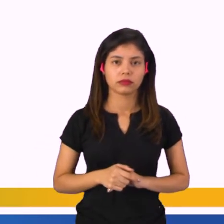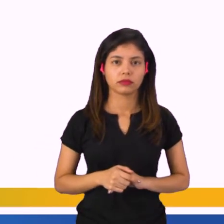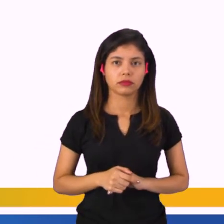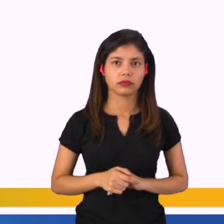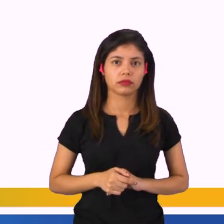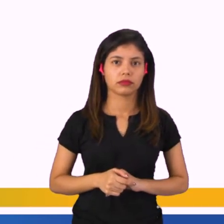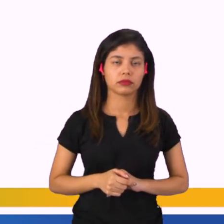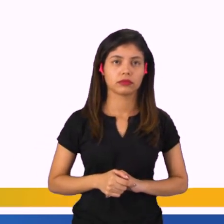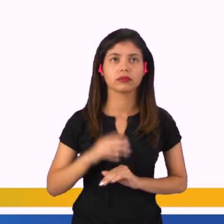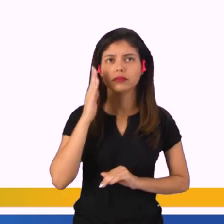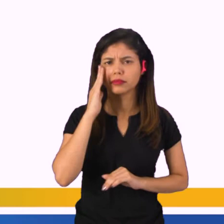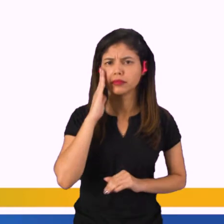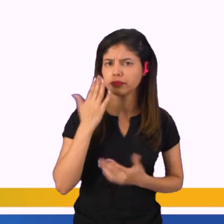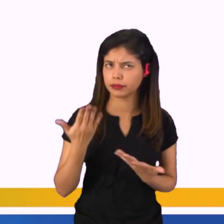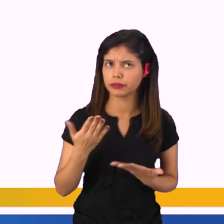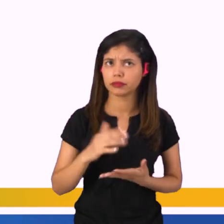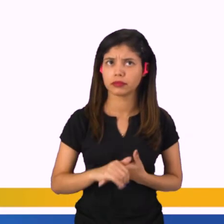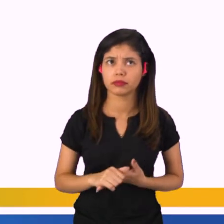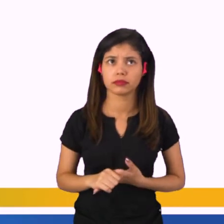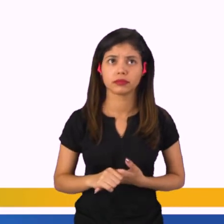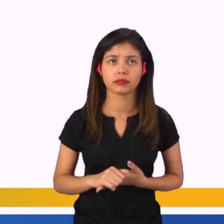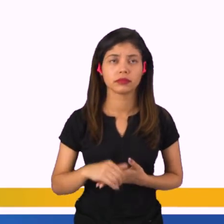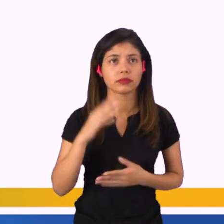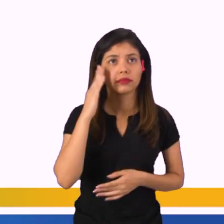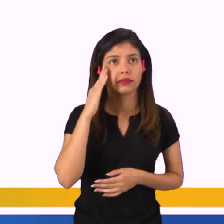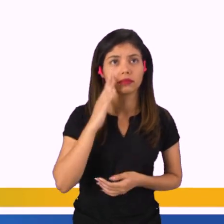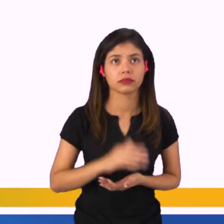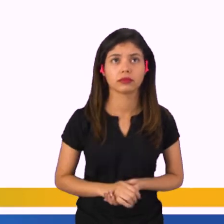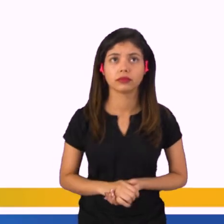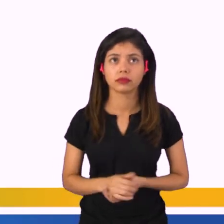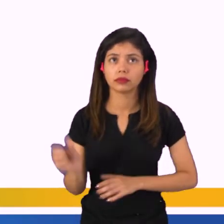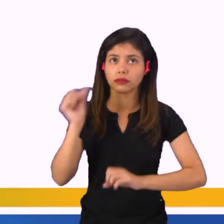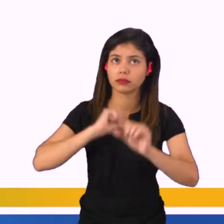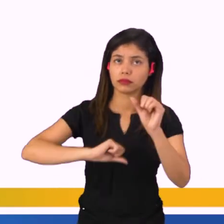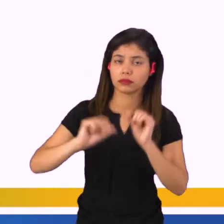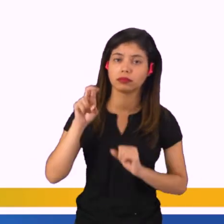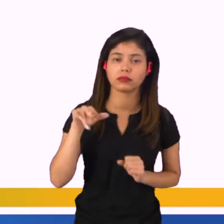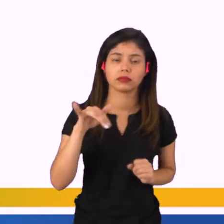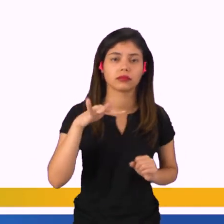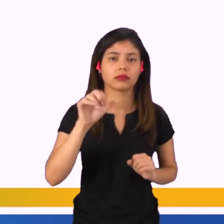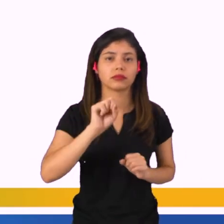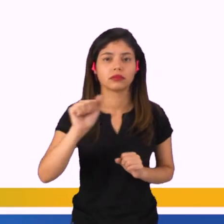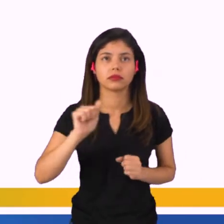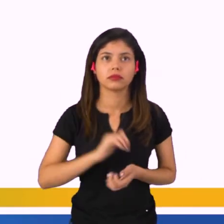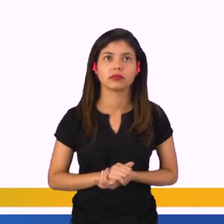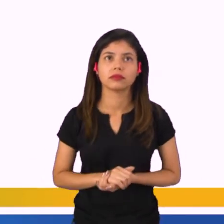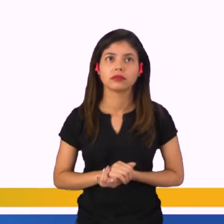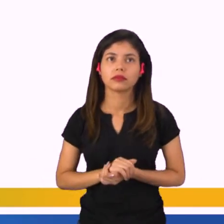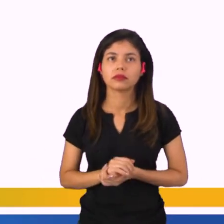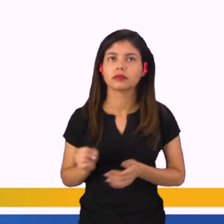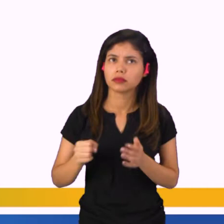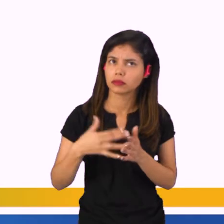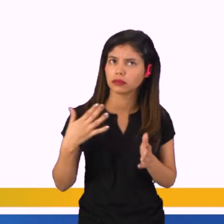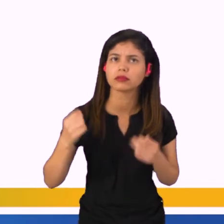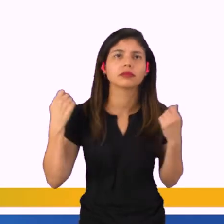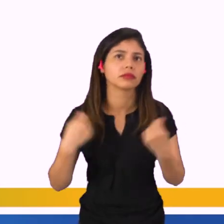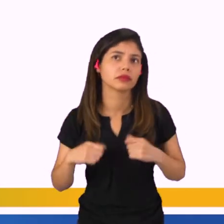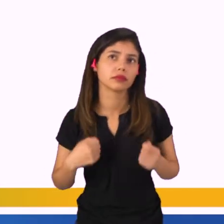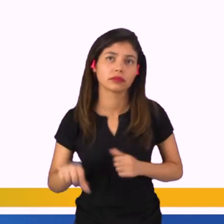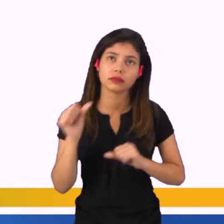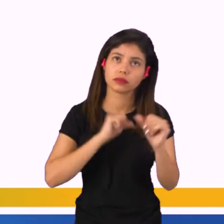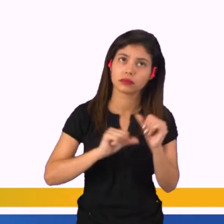miligramas. Compreendeu aí? Então, vamos entender aqui essa conversão entre unidades de massa, né? Muitas